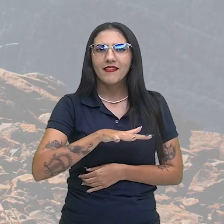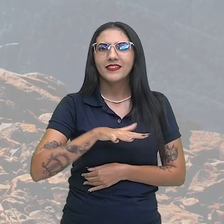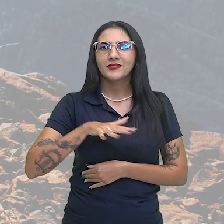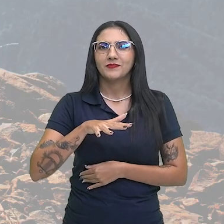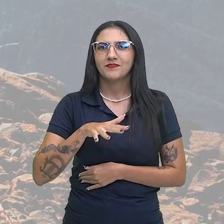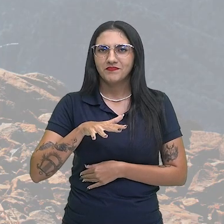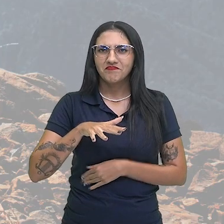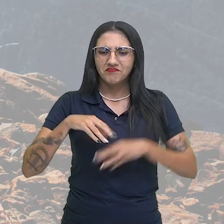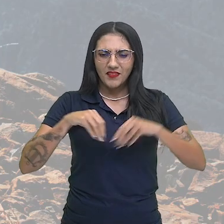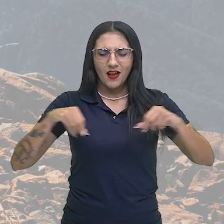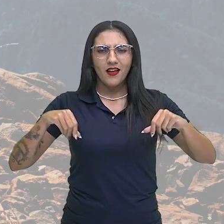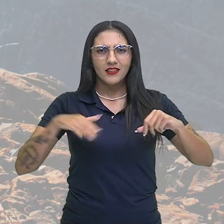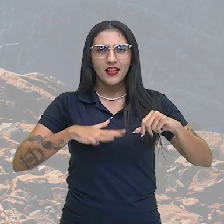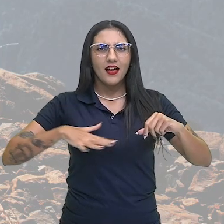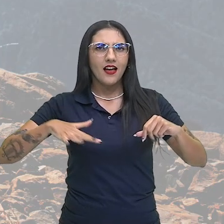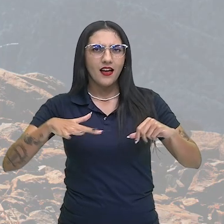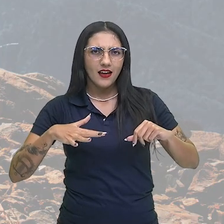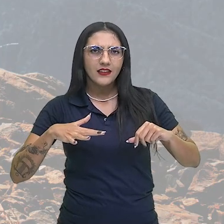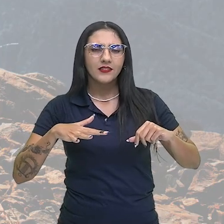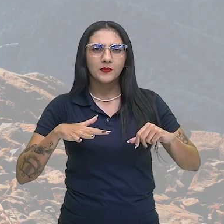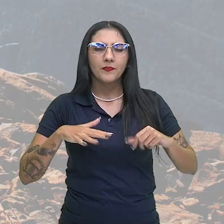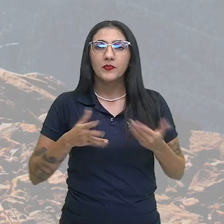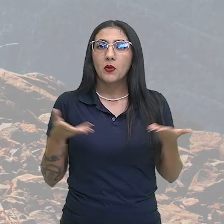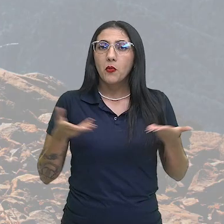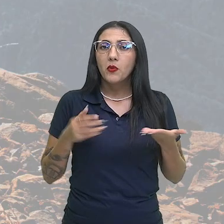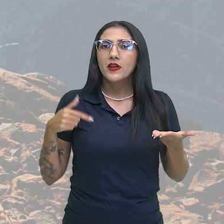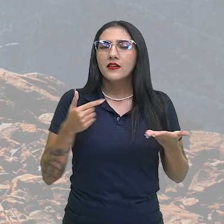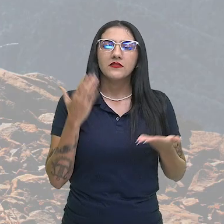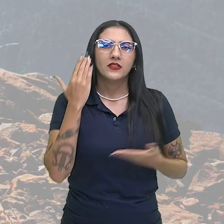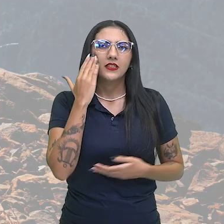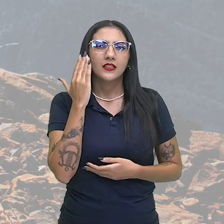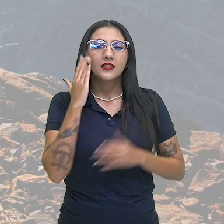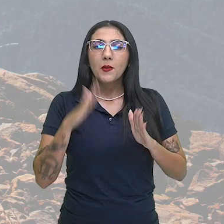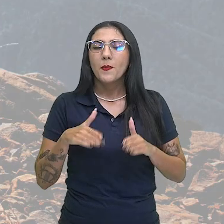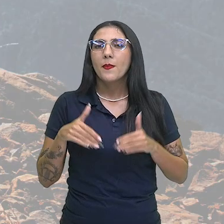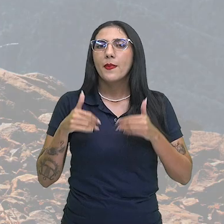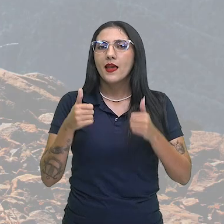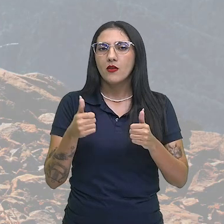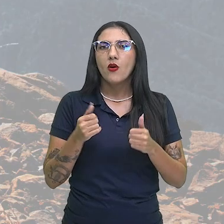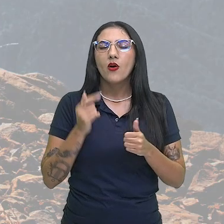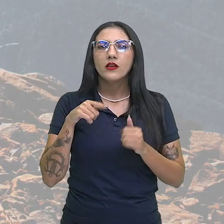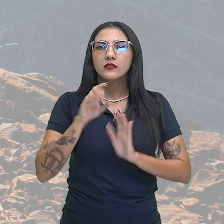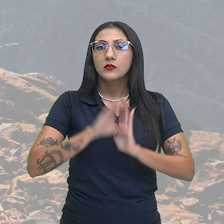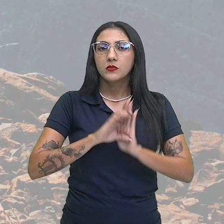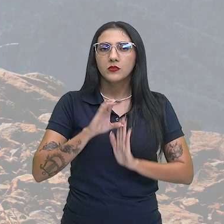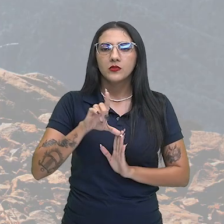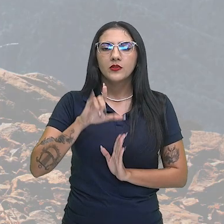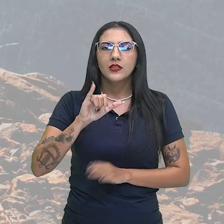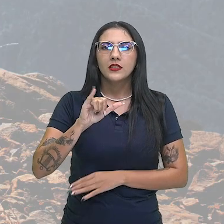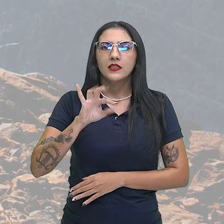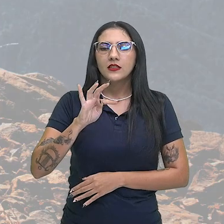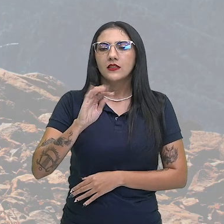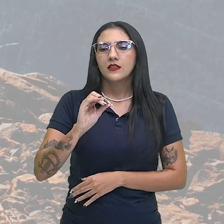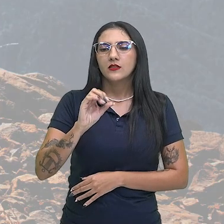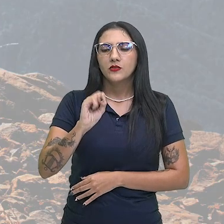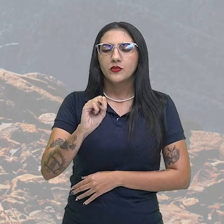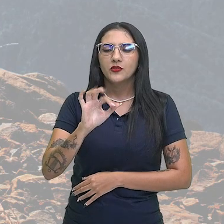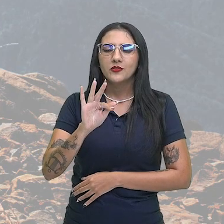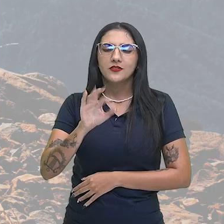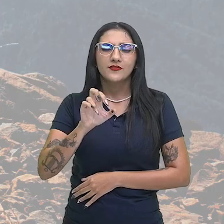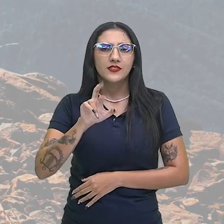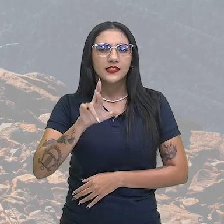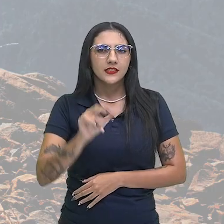chamada superfície terrestre, a gente vai tentar entender como é que funciona a litosfera, algumas características de maneira